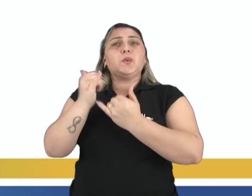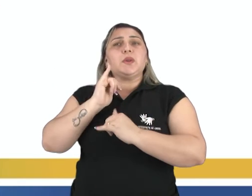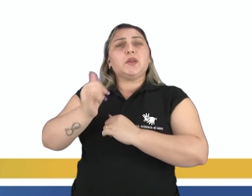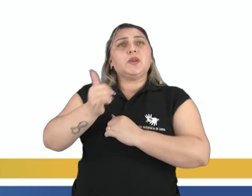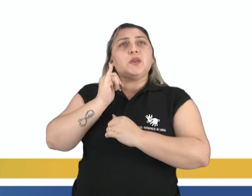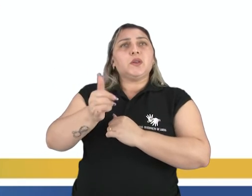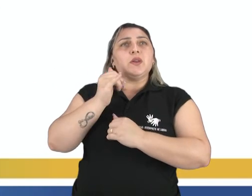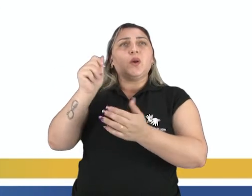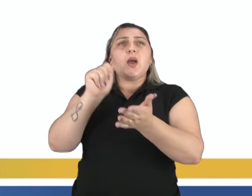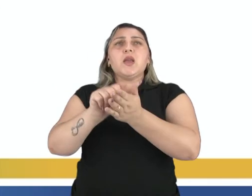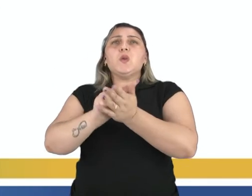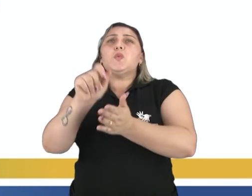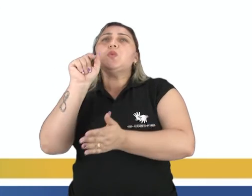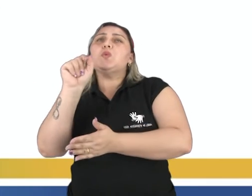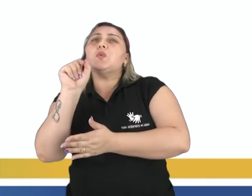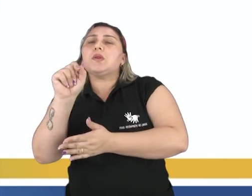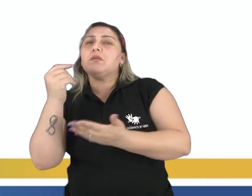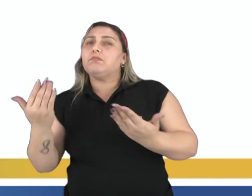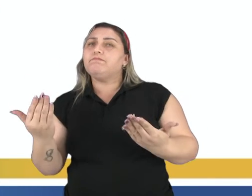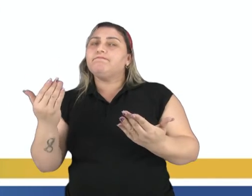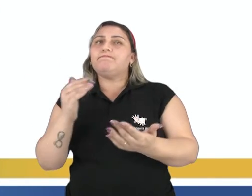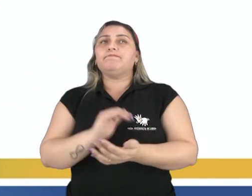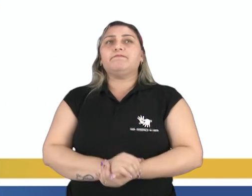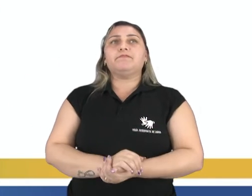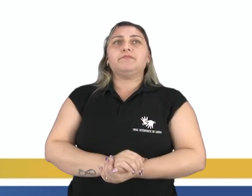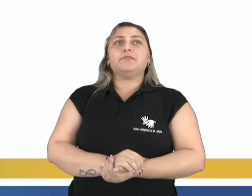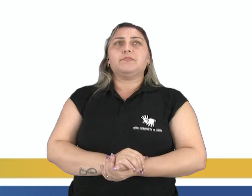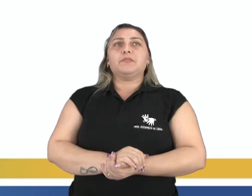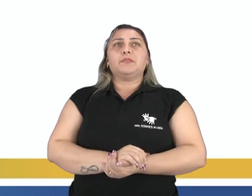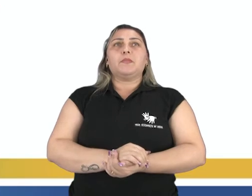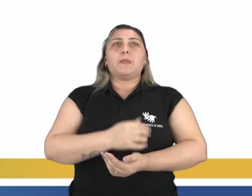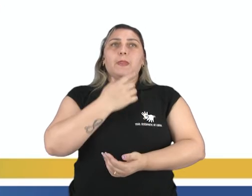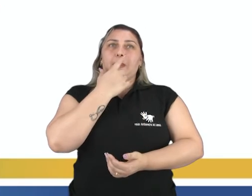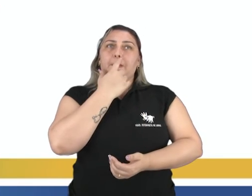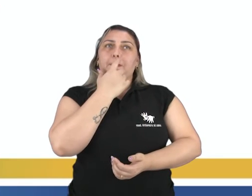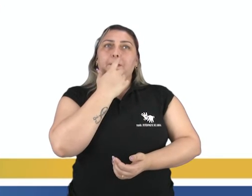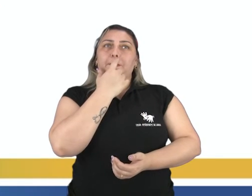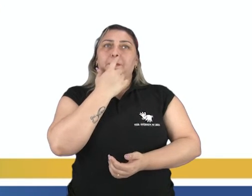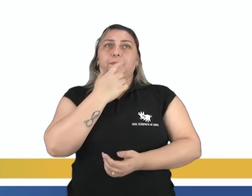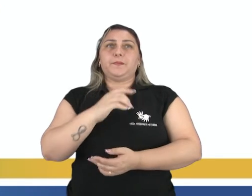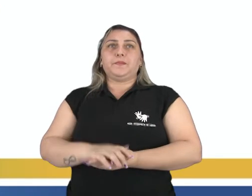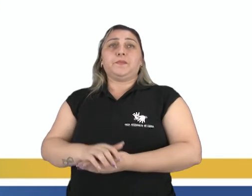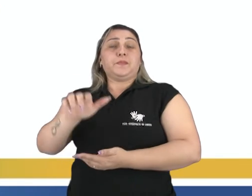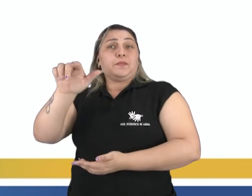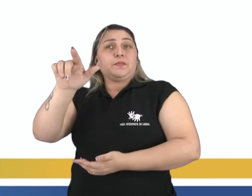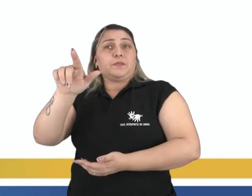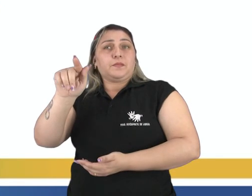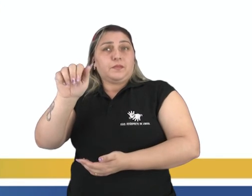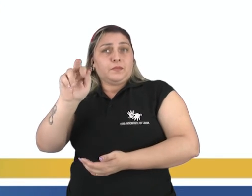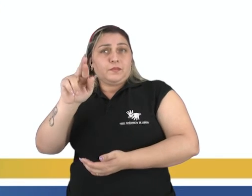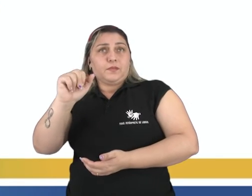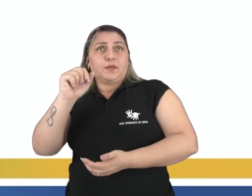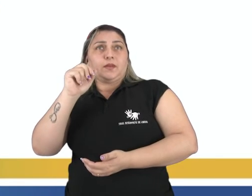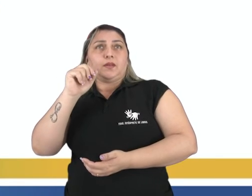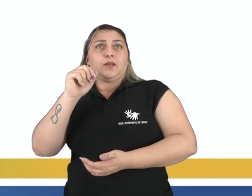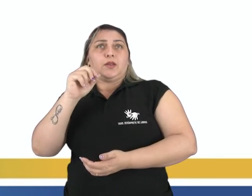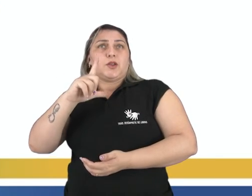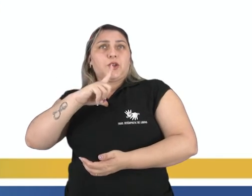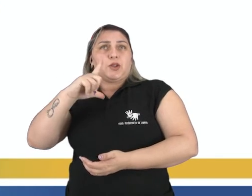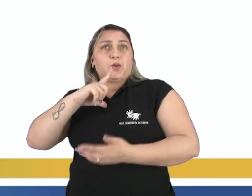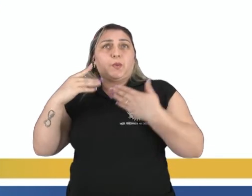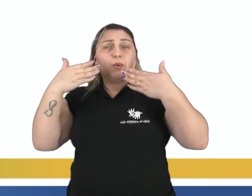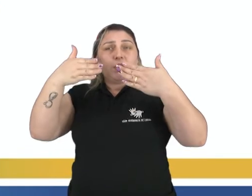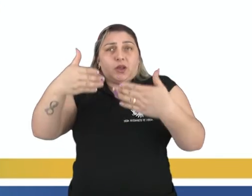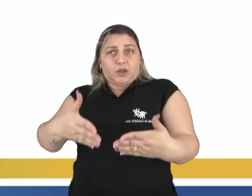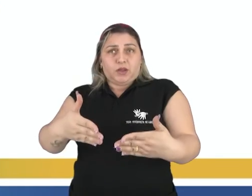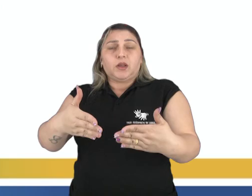é o registro de quê? Então vamos ver aqui esse ponto de vista, né? Vamos ler aqui o texto. Garcia tinha se